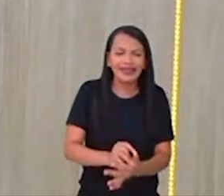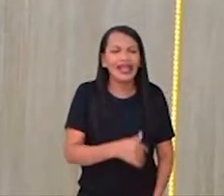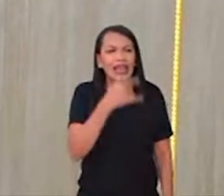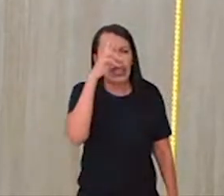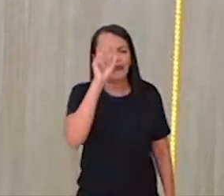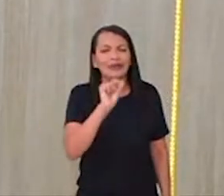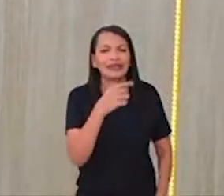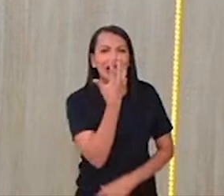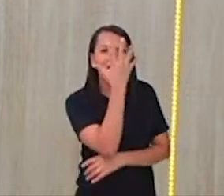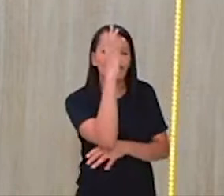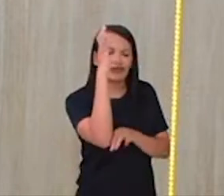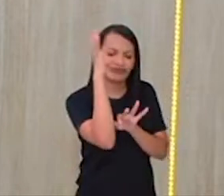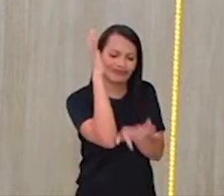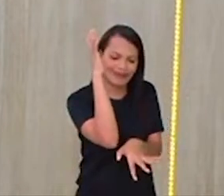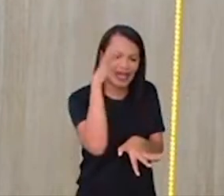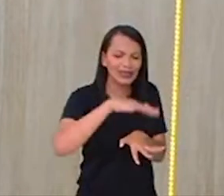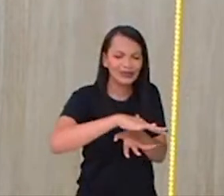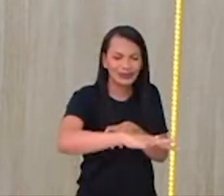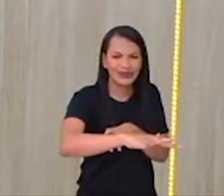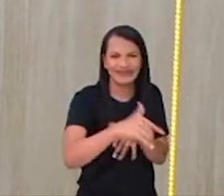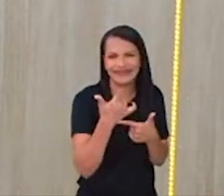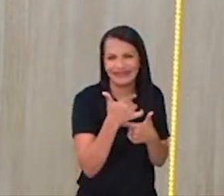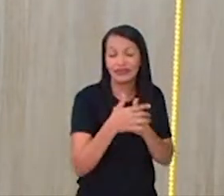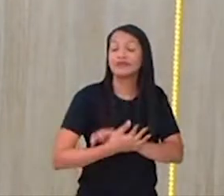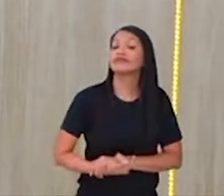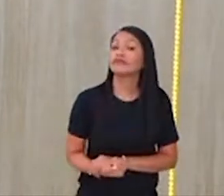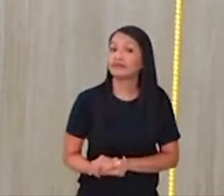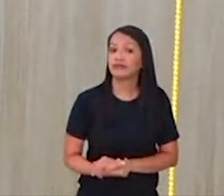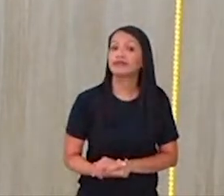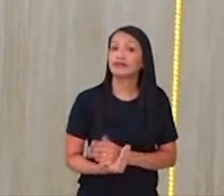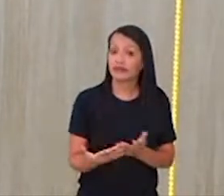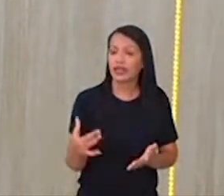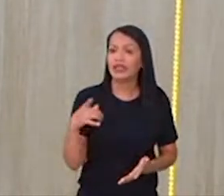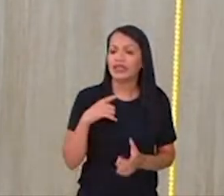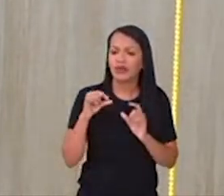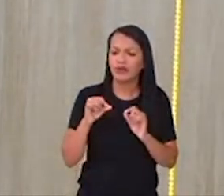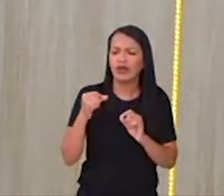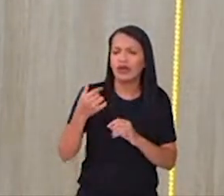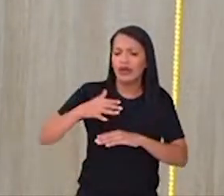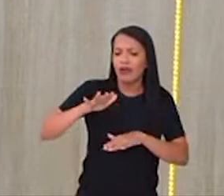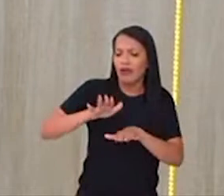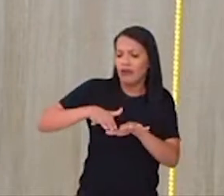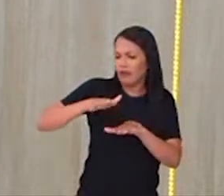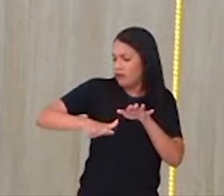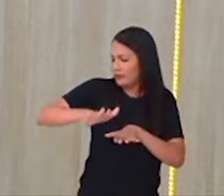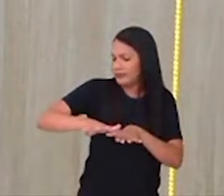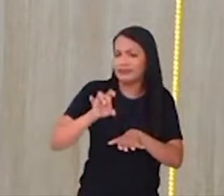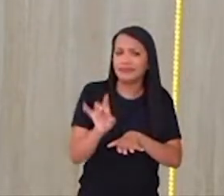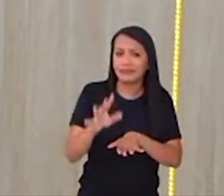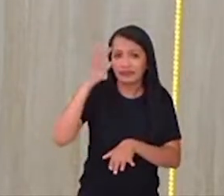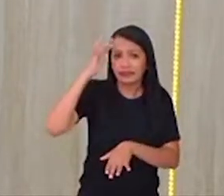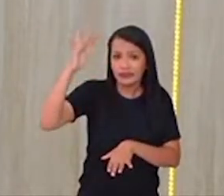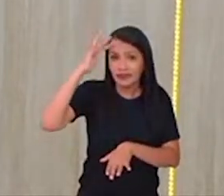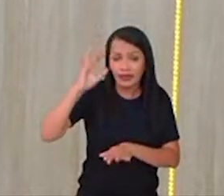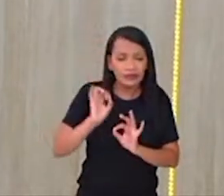aí é justamente os pés enraizados. Sim. Enraizar-se, ter os pés no chão, né? Não ficar sonhando, não